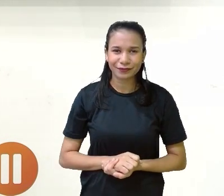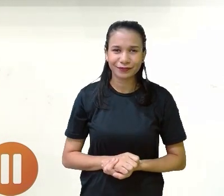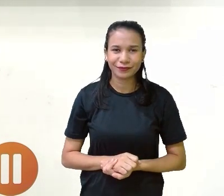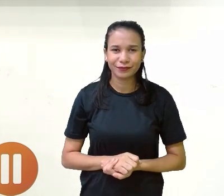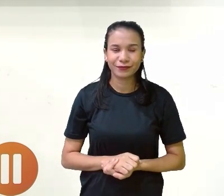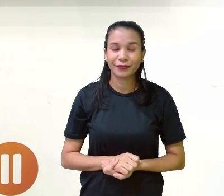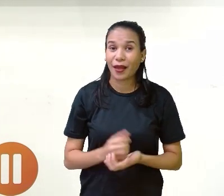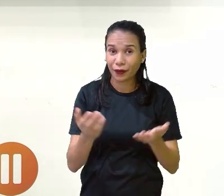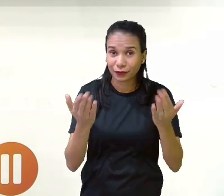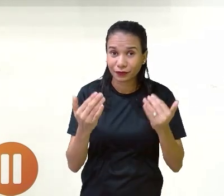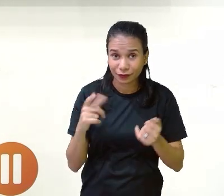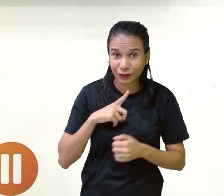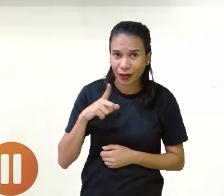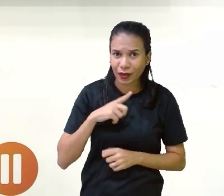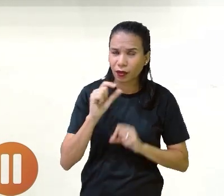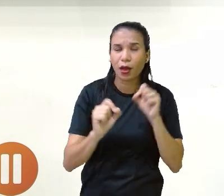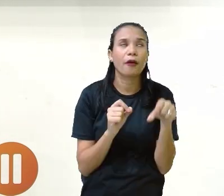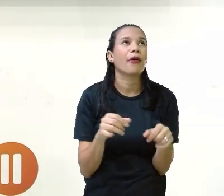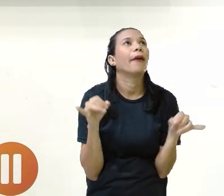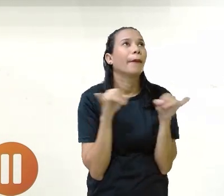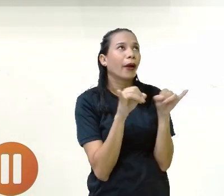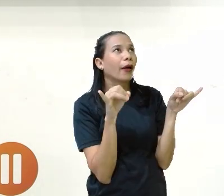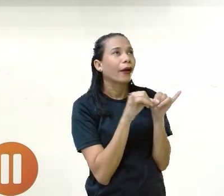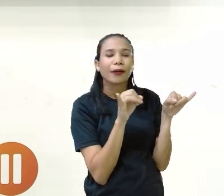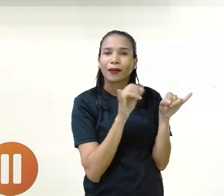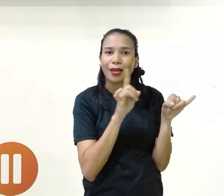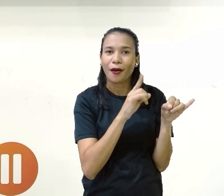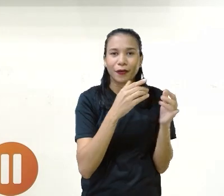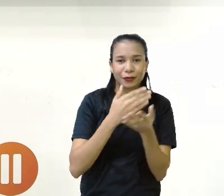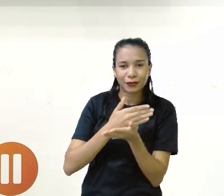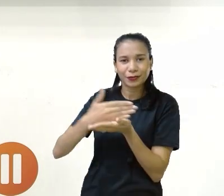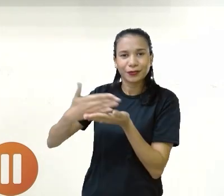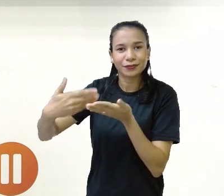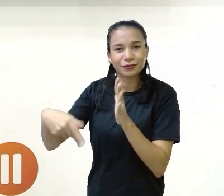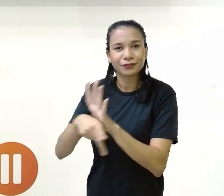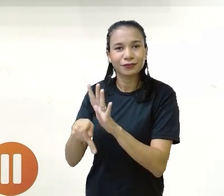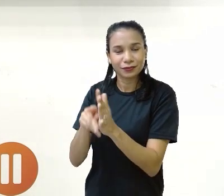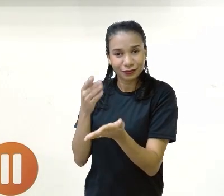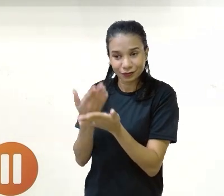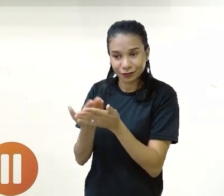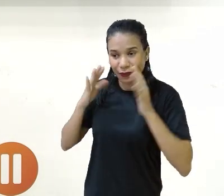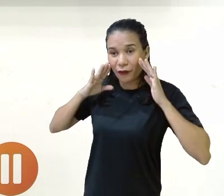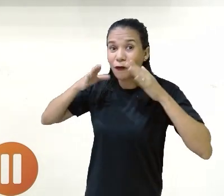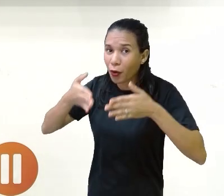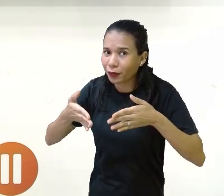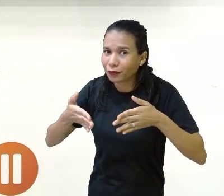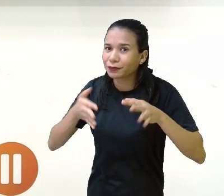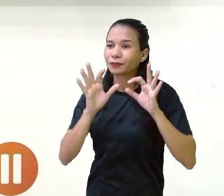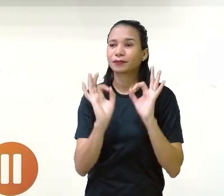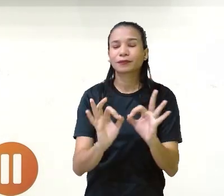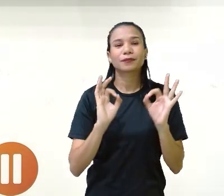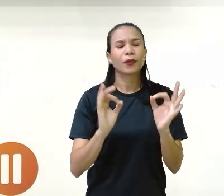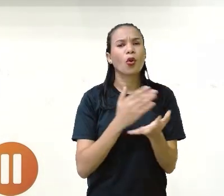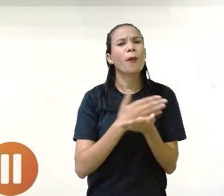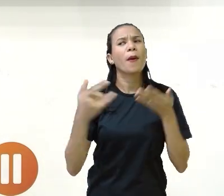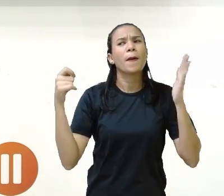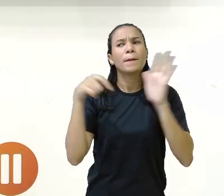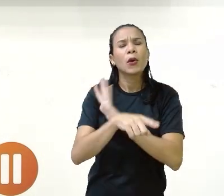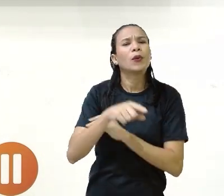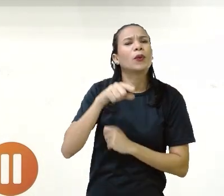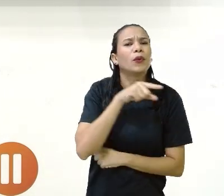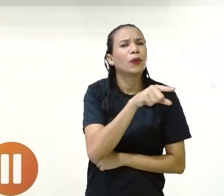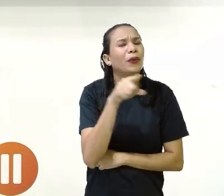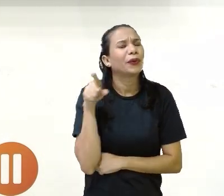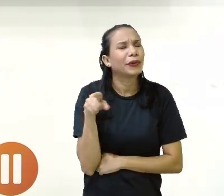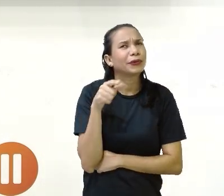YouTube. Vamos deixar de conversa e vamos para a nossa aula. E eu já começo com uma pergunta, gostaria